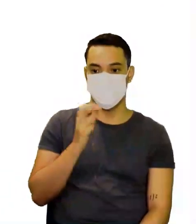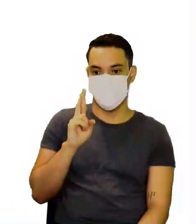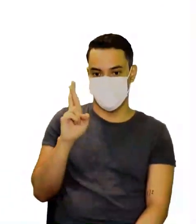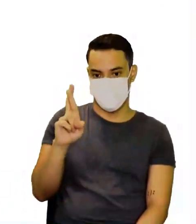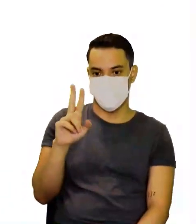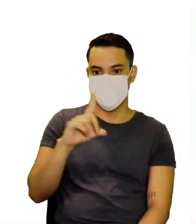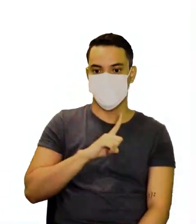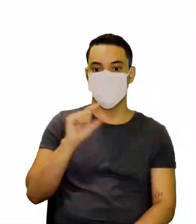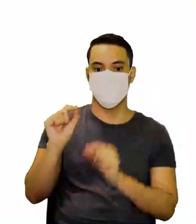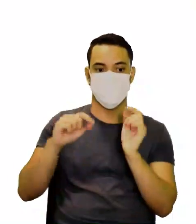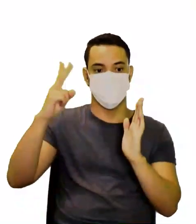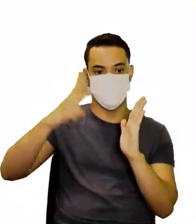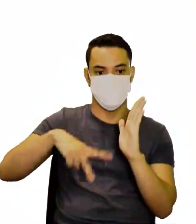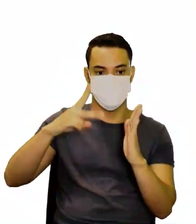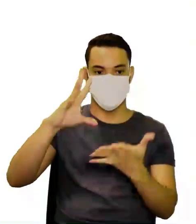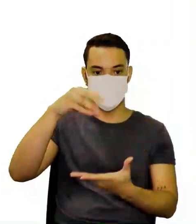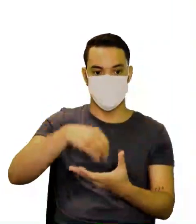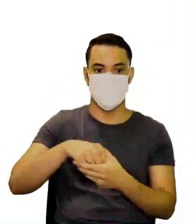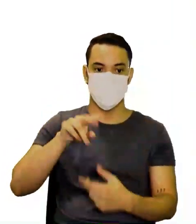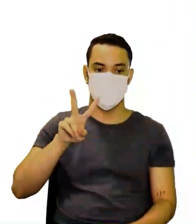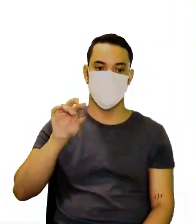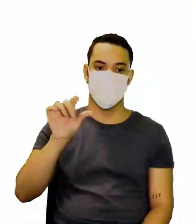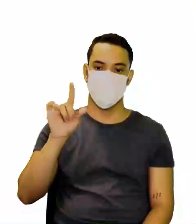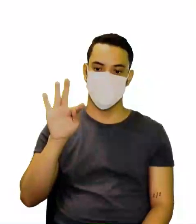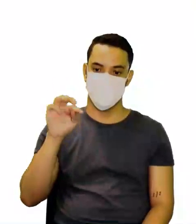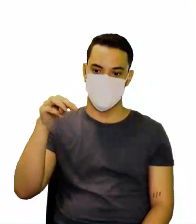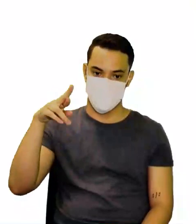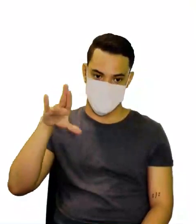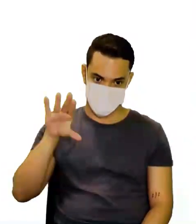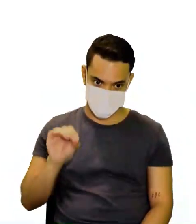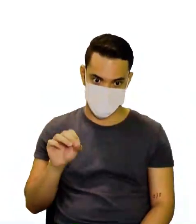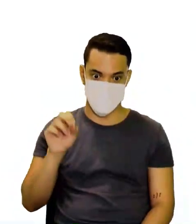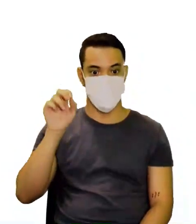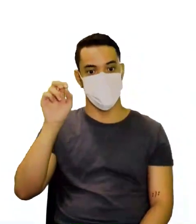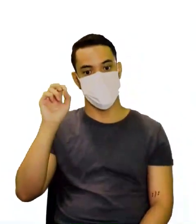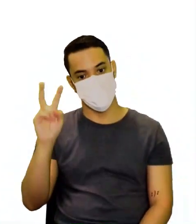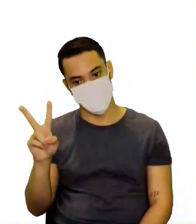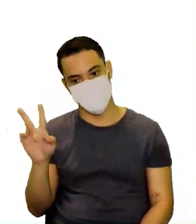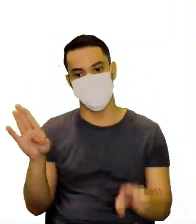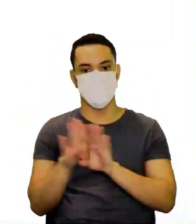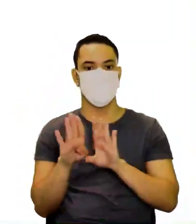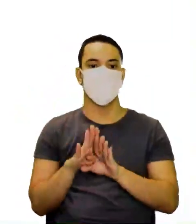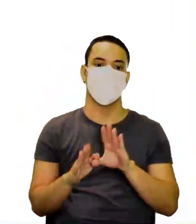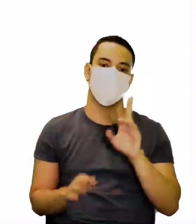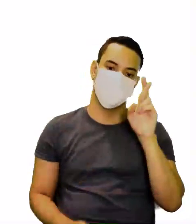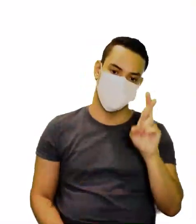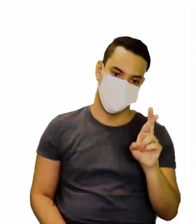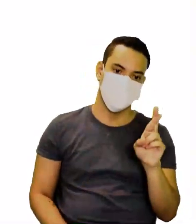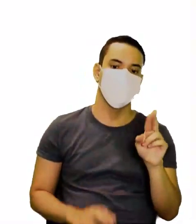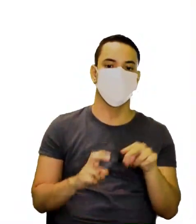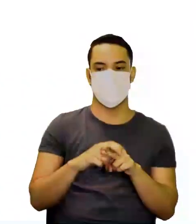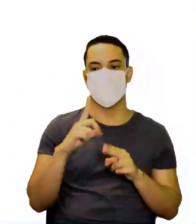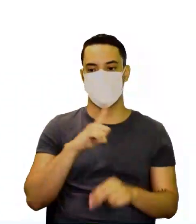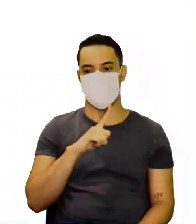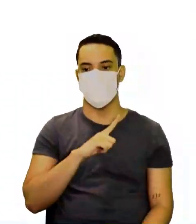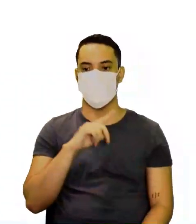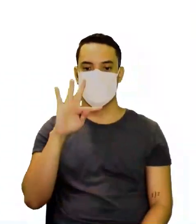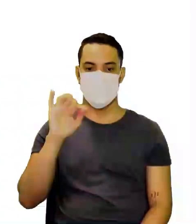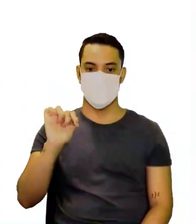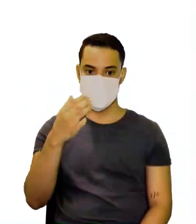obtidas leituras no voltímetro, né, pessoal? Se eu estou variando R, estou variando I, eu também vou ter leituras de